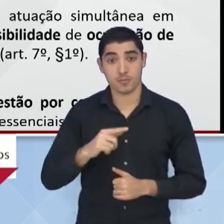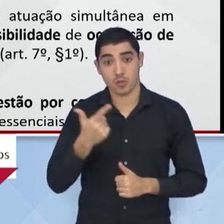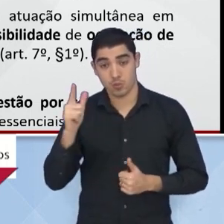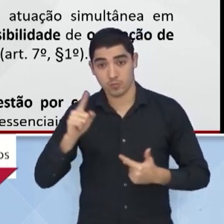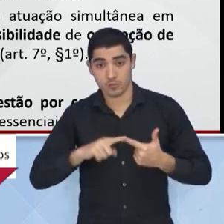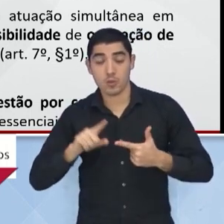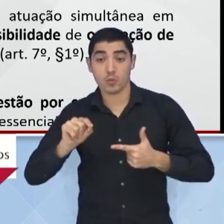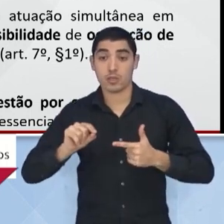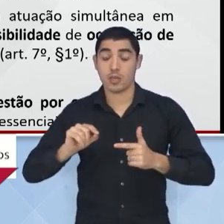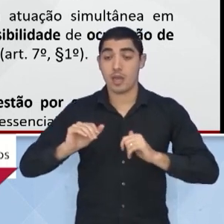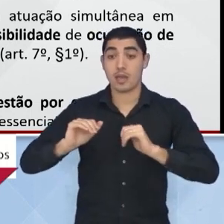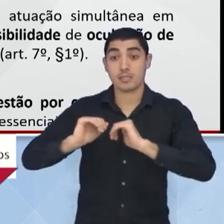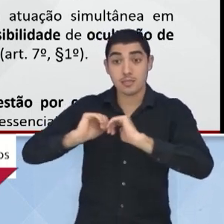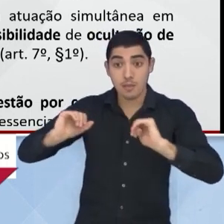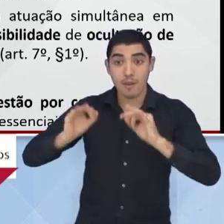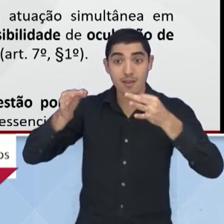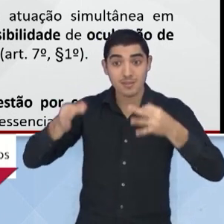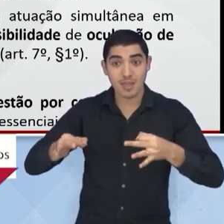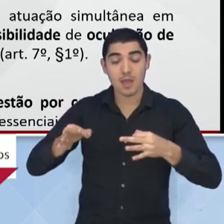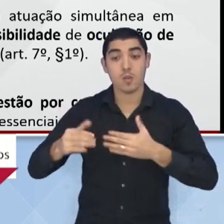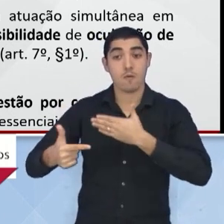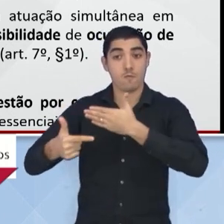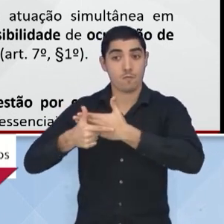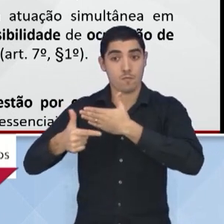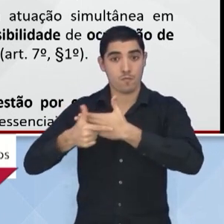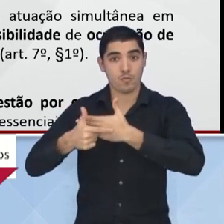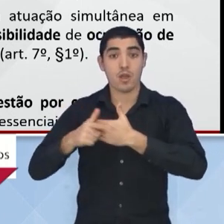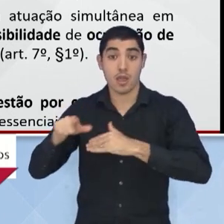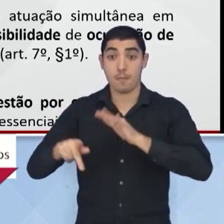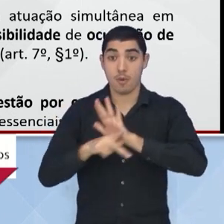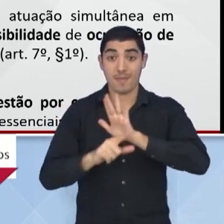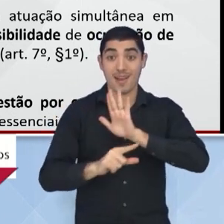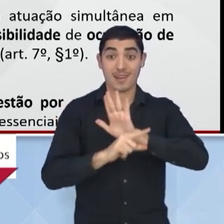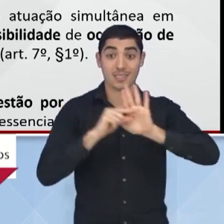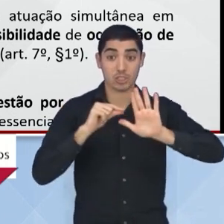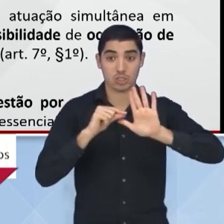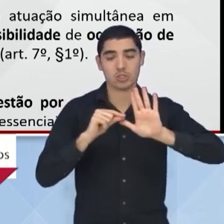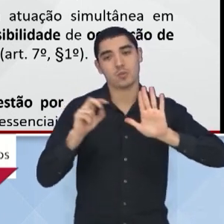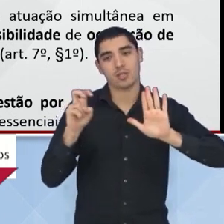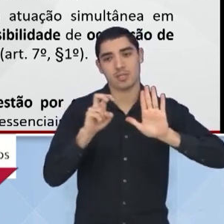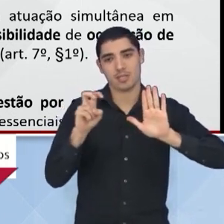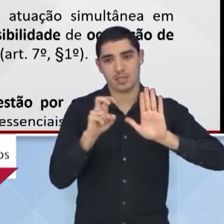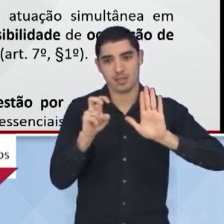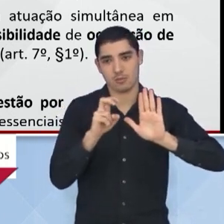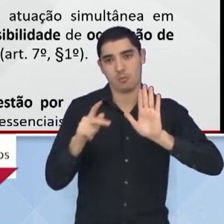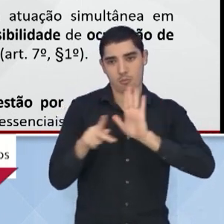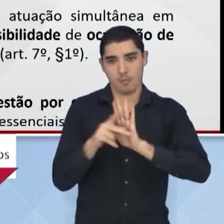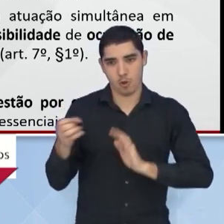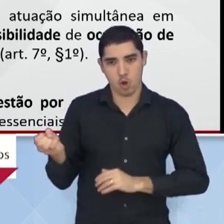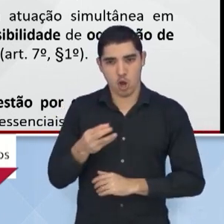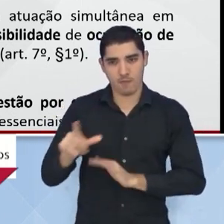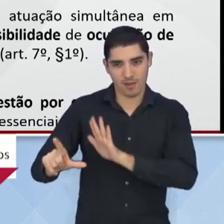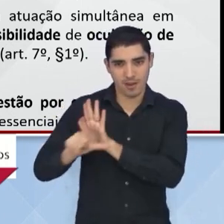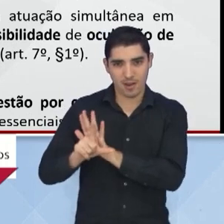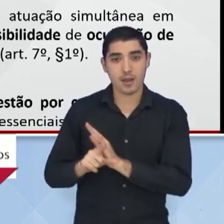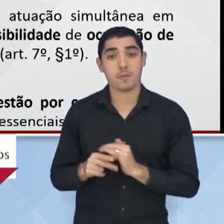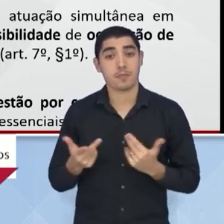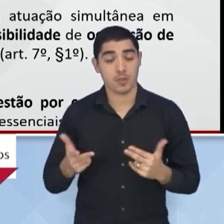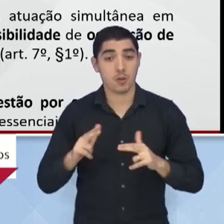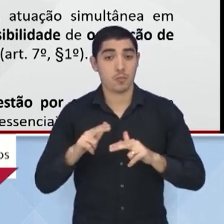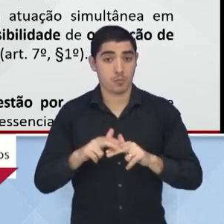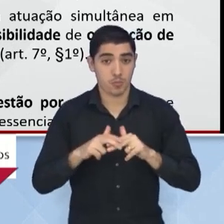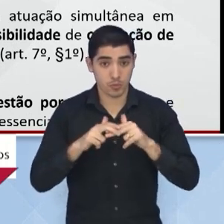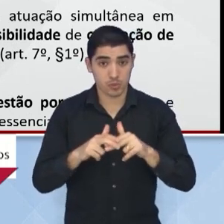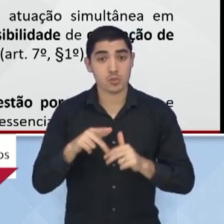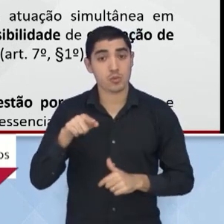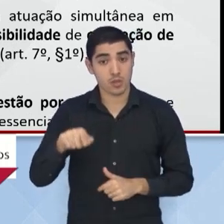segregação de funções segregação de funções tá no Artigo 5 da nova lei como princípio e desse modo ele é regra e